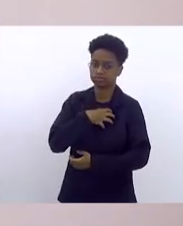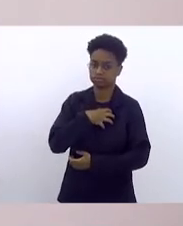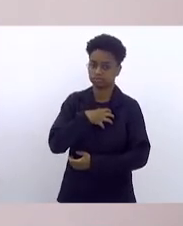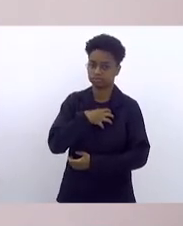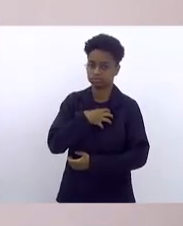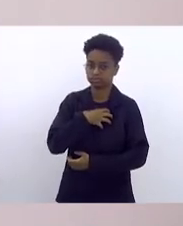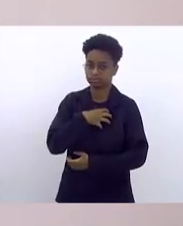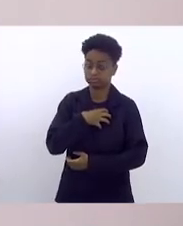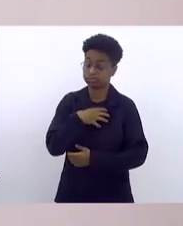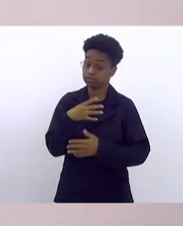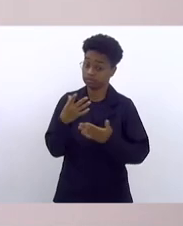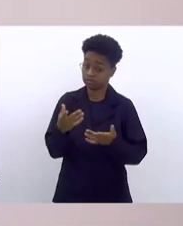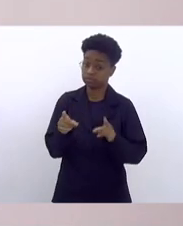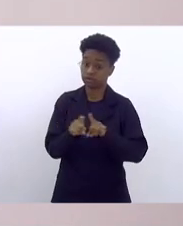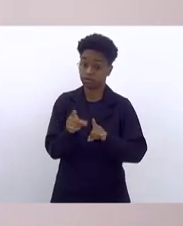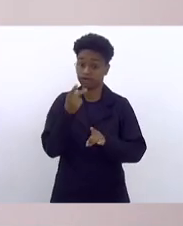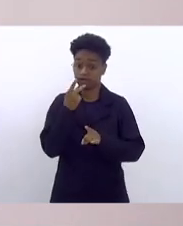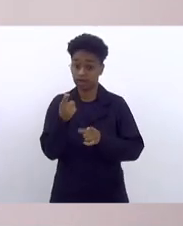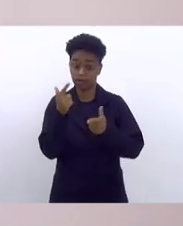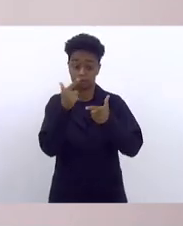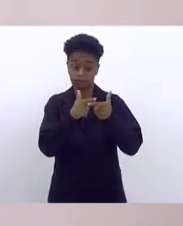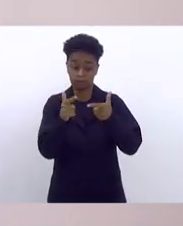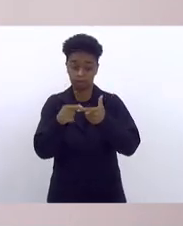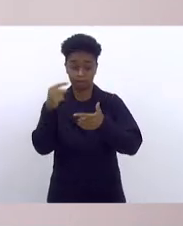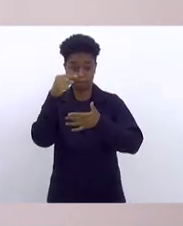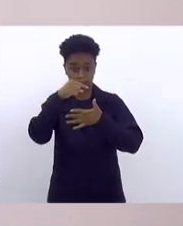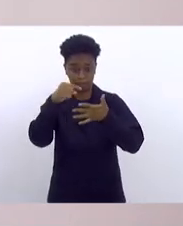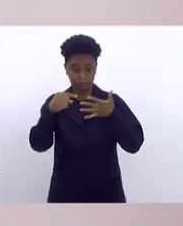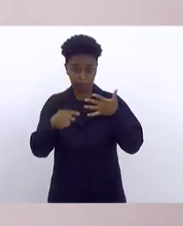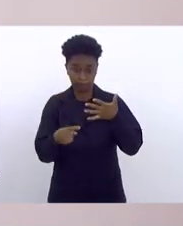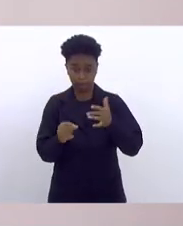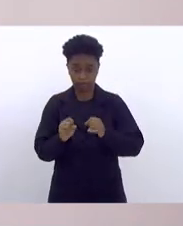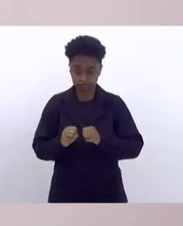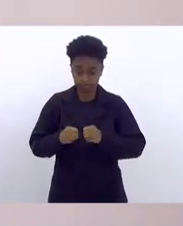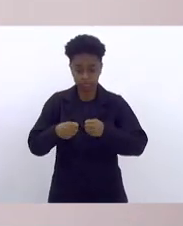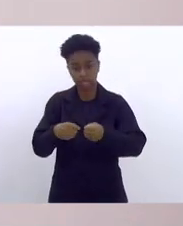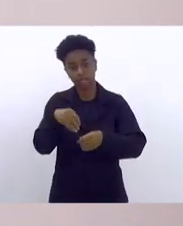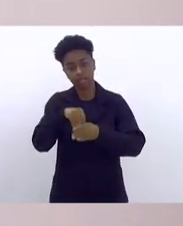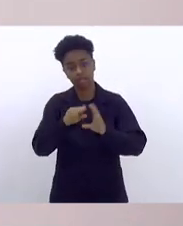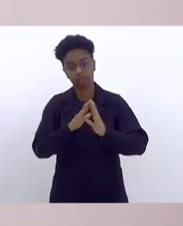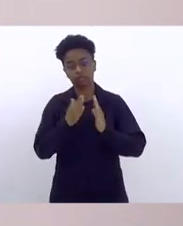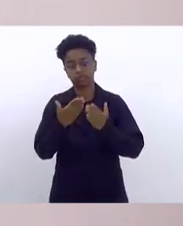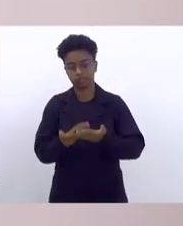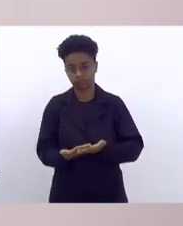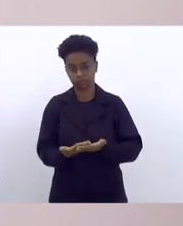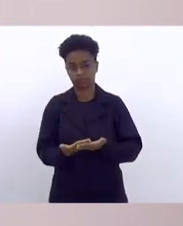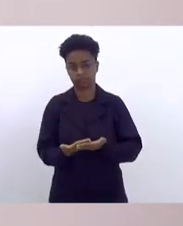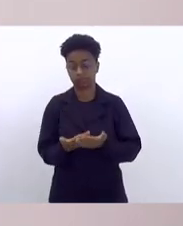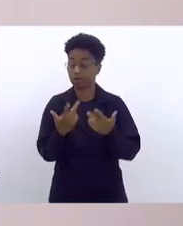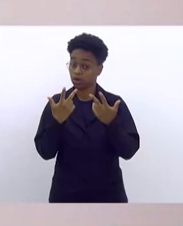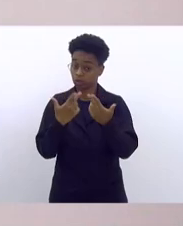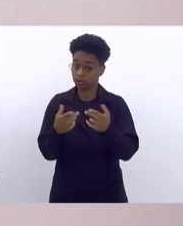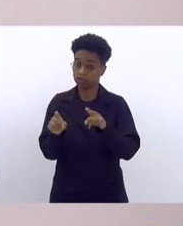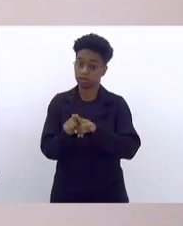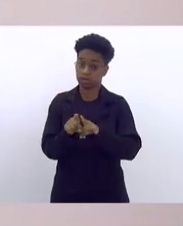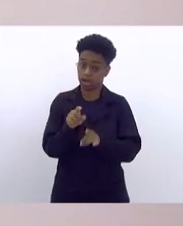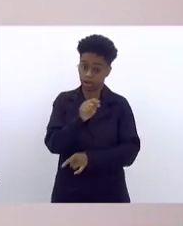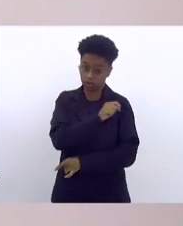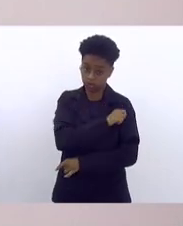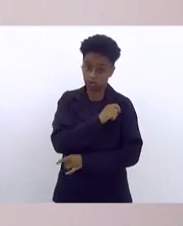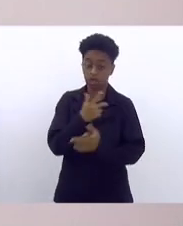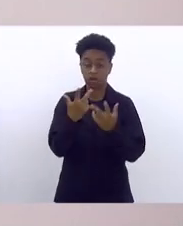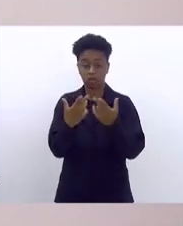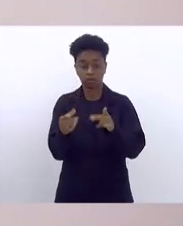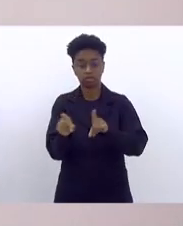e falarem dos problemas que enfrentam naquele âmbito ali dentro daquela escola da mesma forma as crianças e da mesma